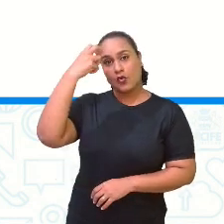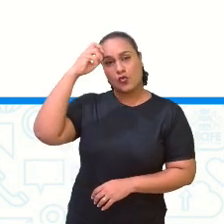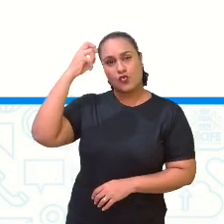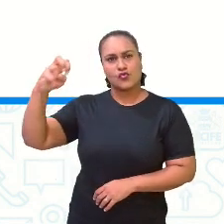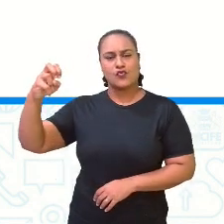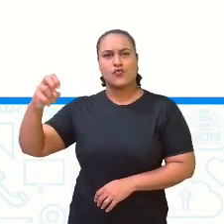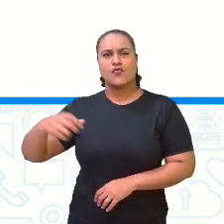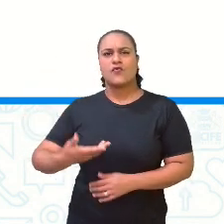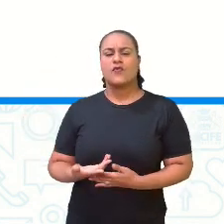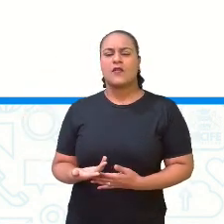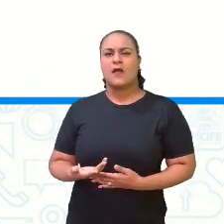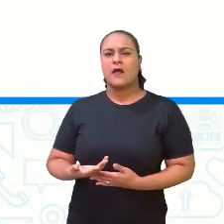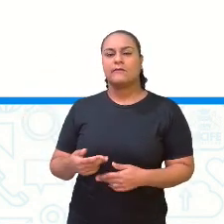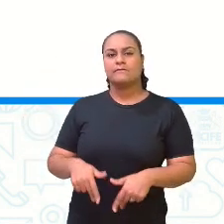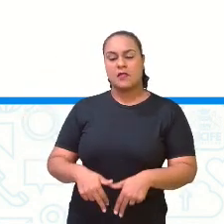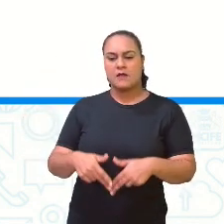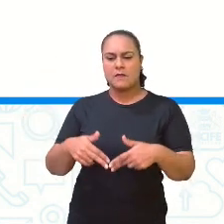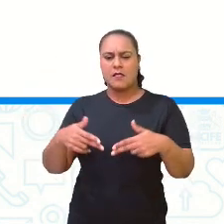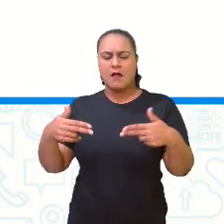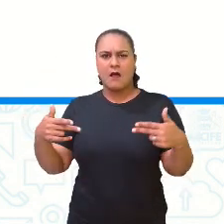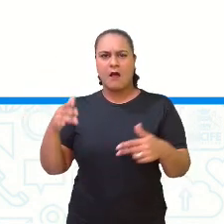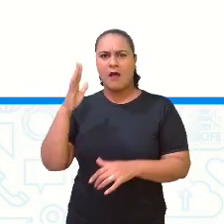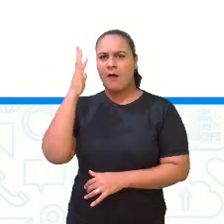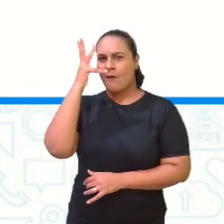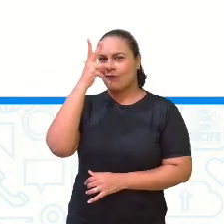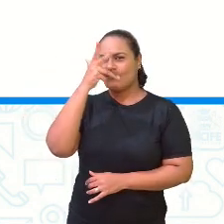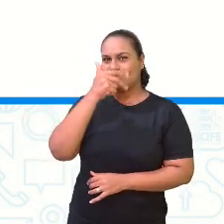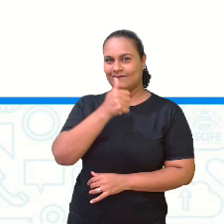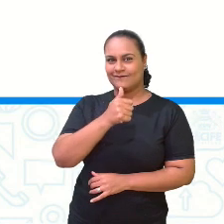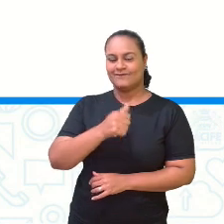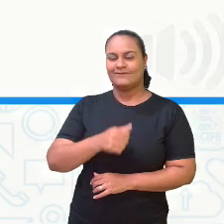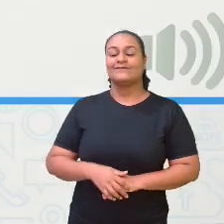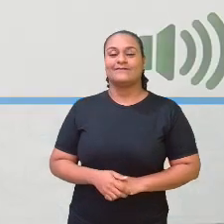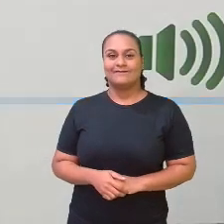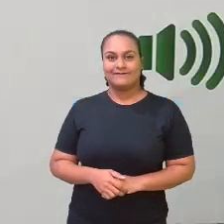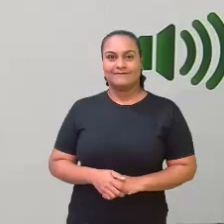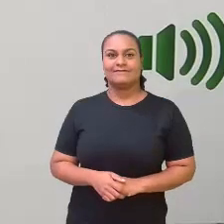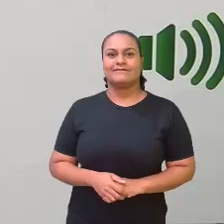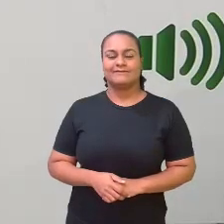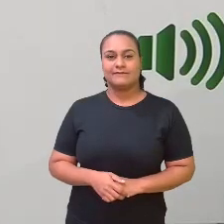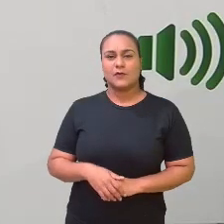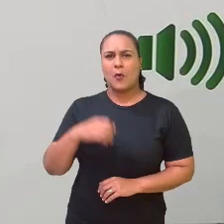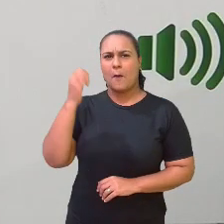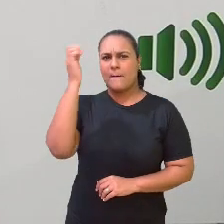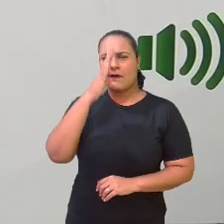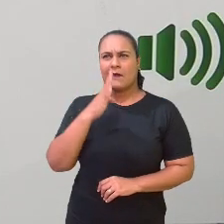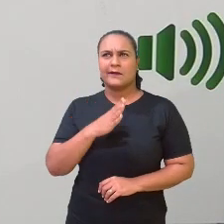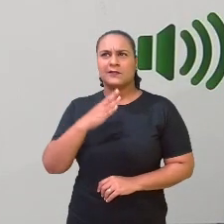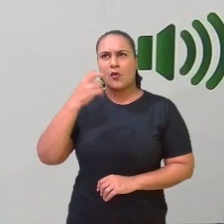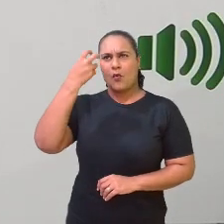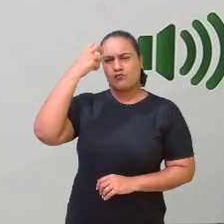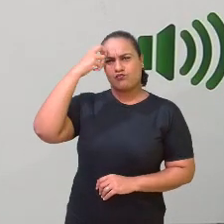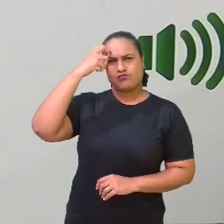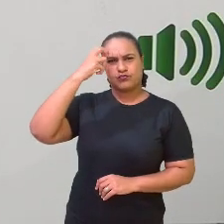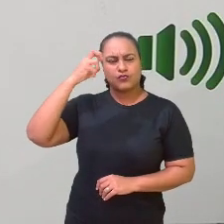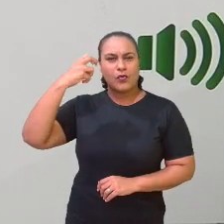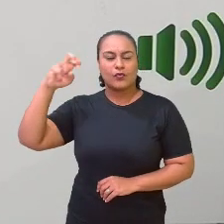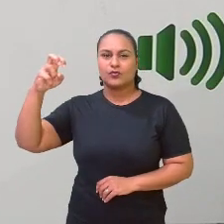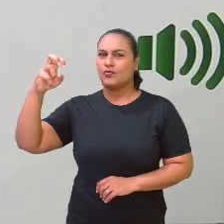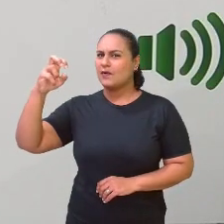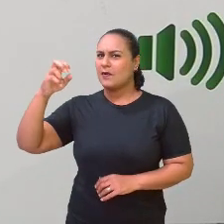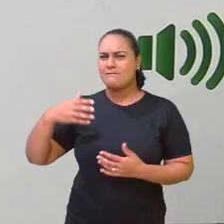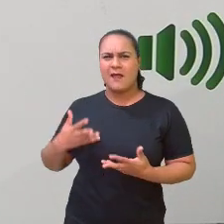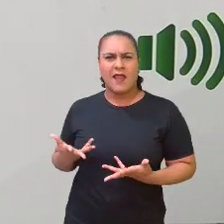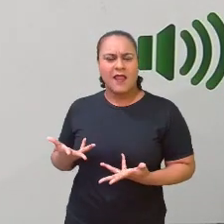colorido de beleza. É um país que tem uma cultura tão rica que você não